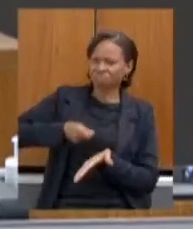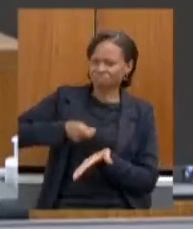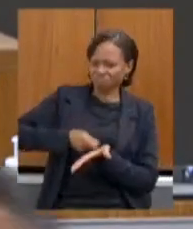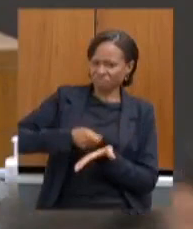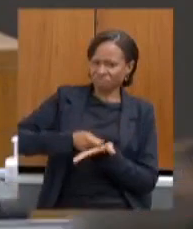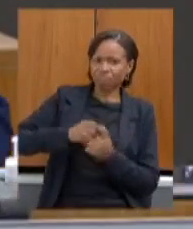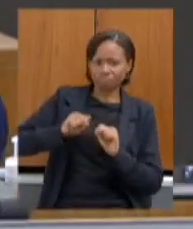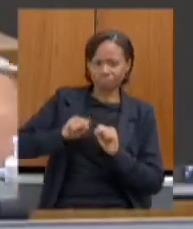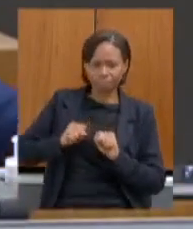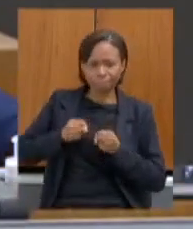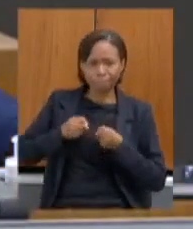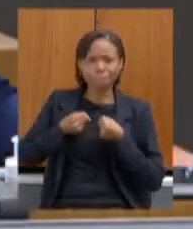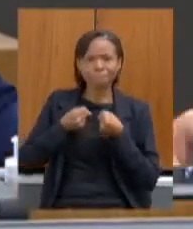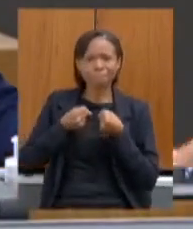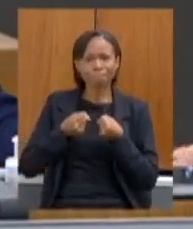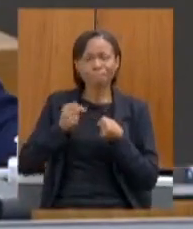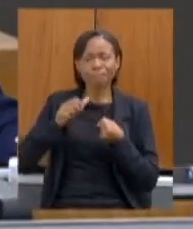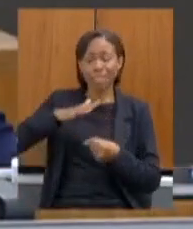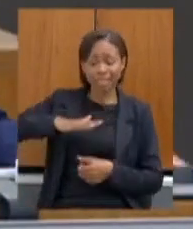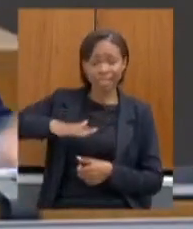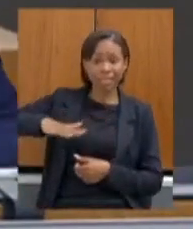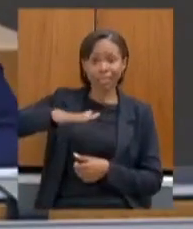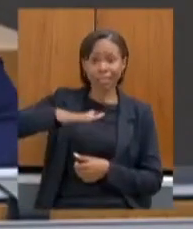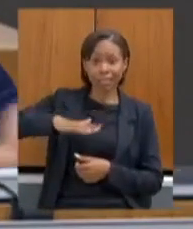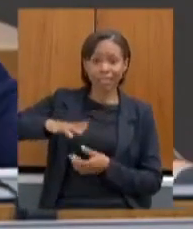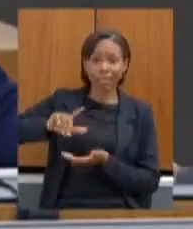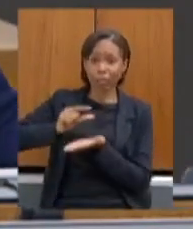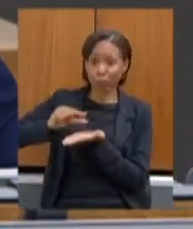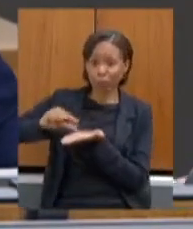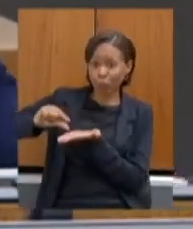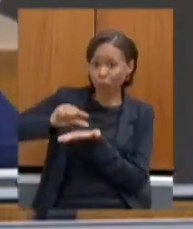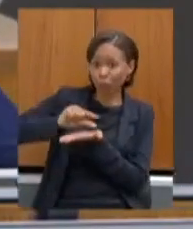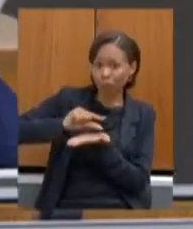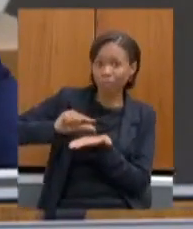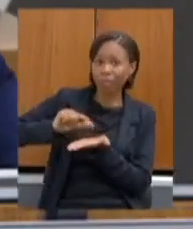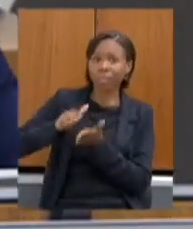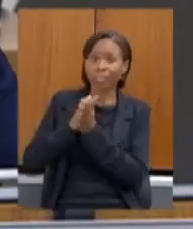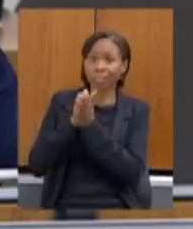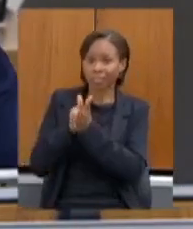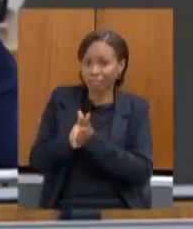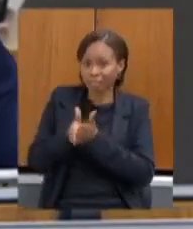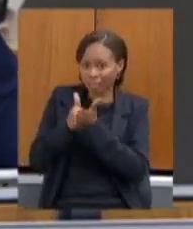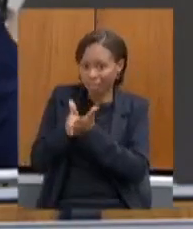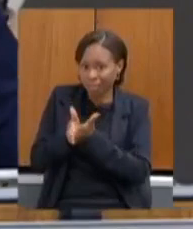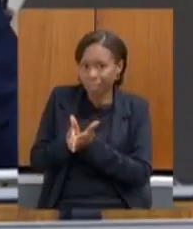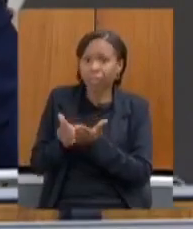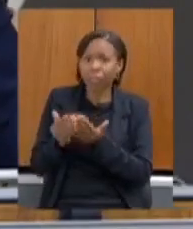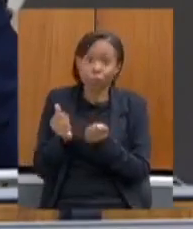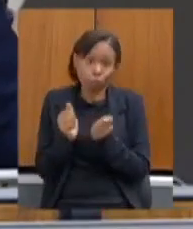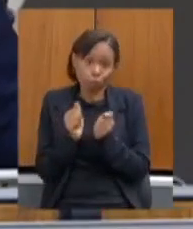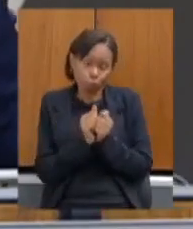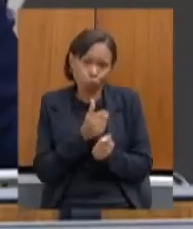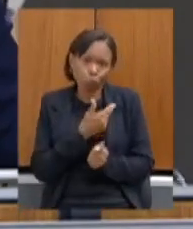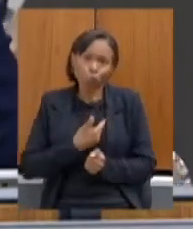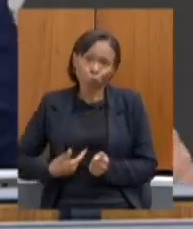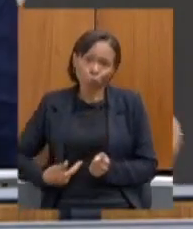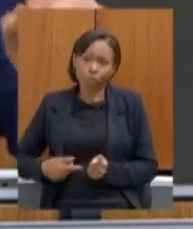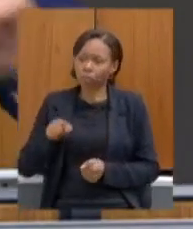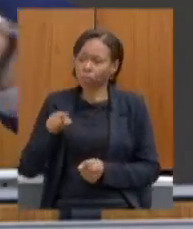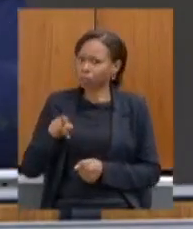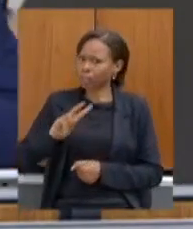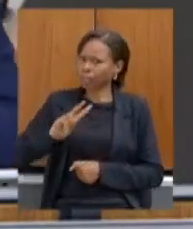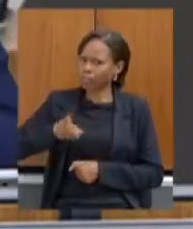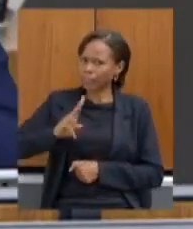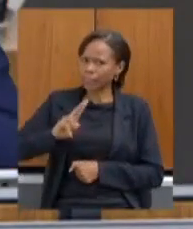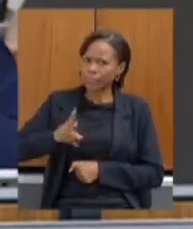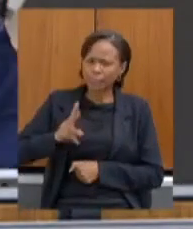defesa da região do Vale do Mucuri e Jequitinhonha com o governo do Estado. Nunca se furtou de nos levar